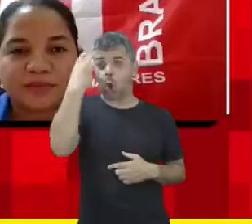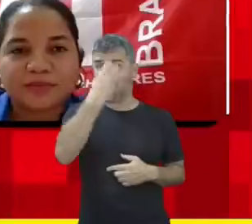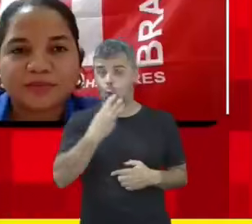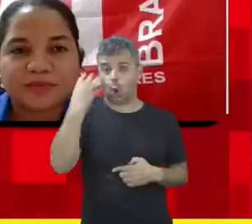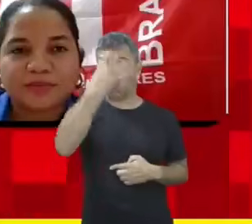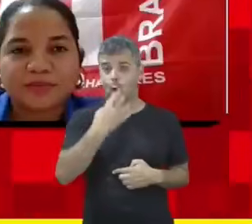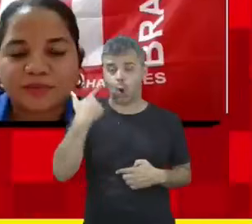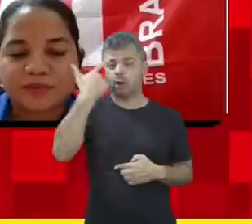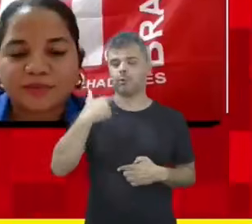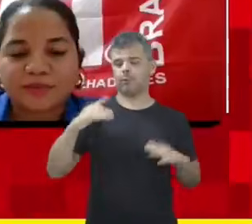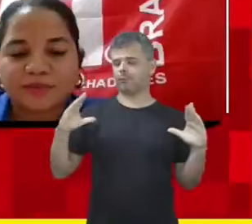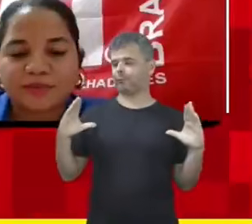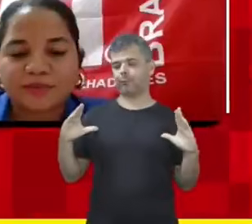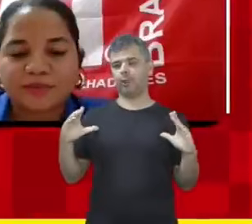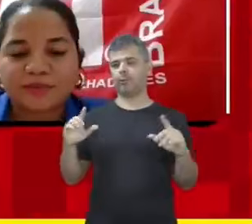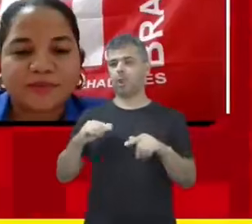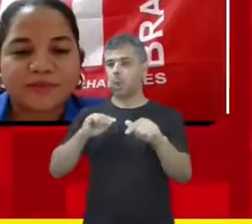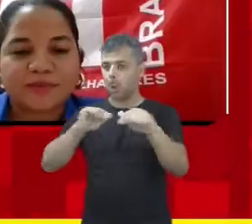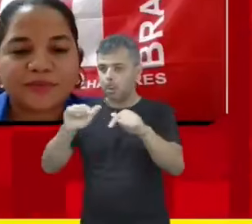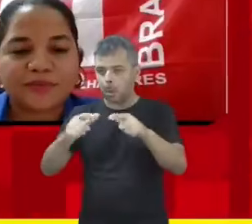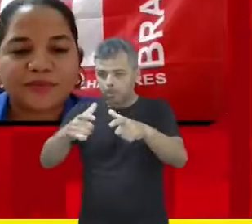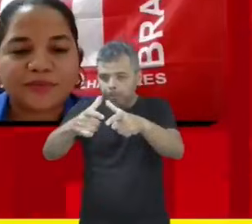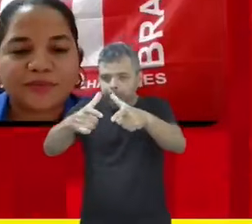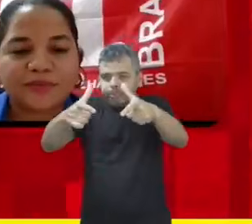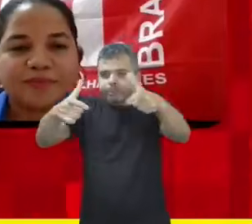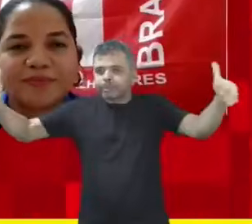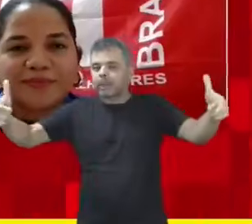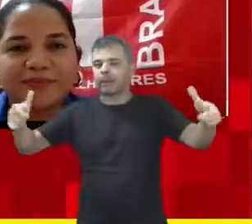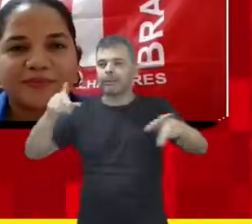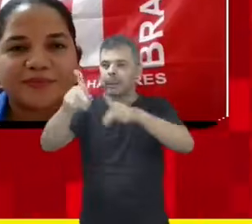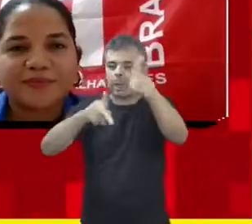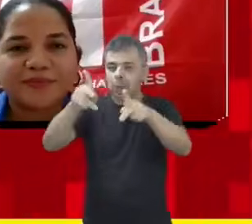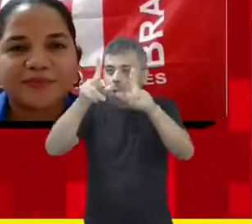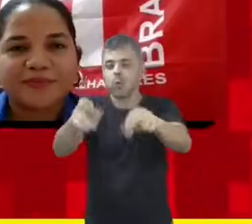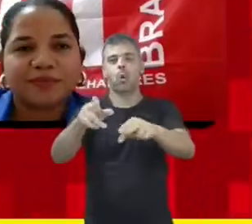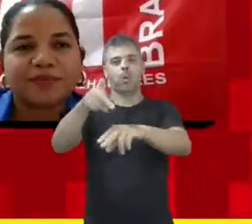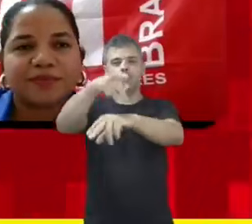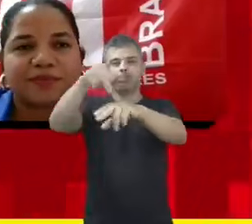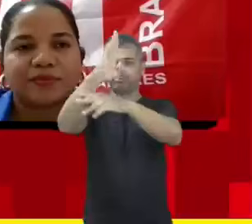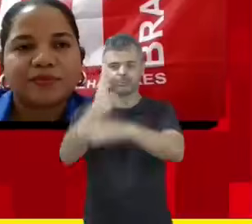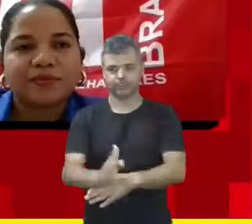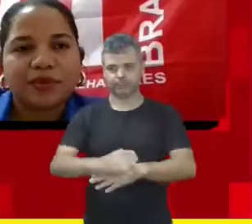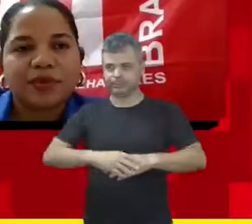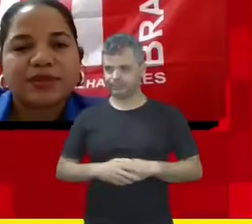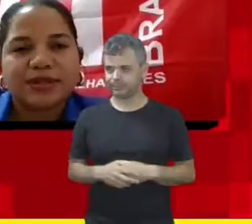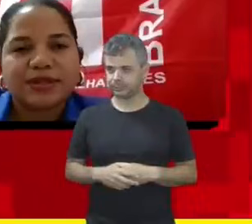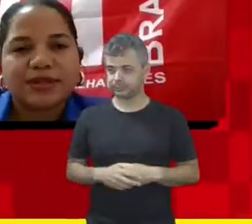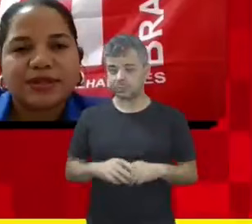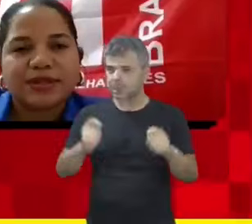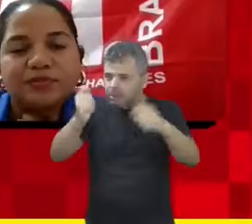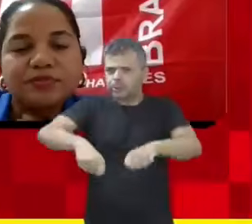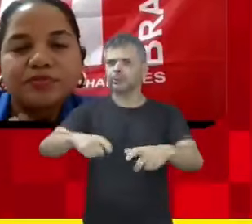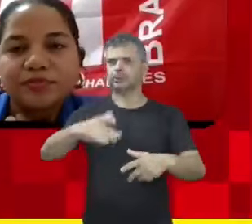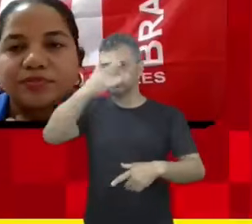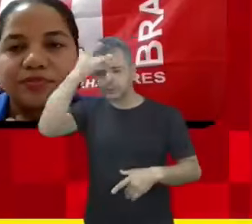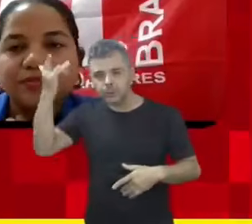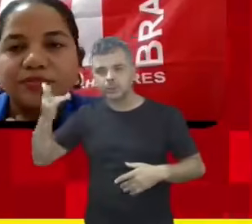Nádia Cris. E é uma possível. população muito grande, tanto quanto o Brasil. Exatamente. É possível,